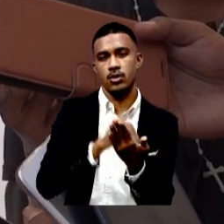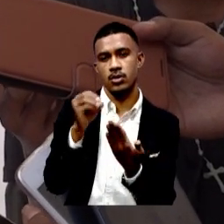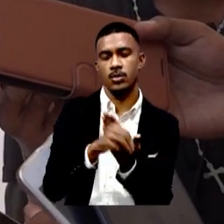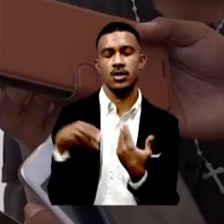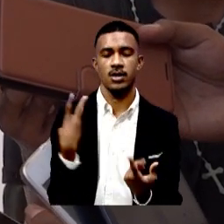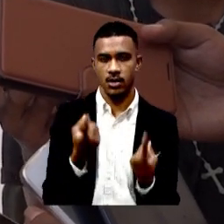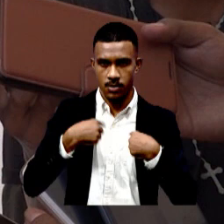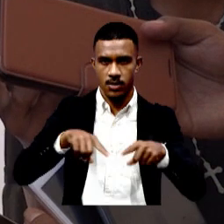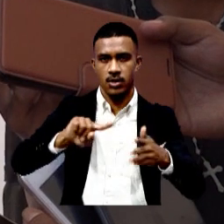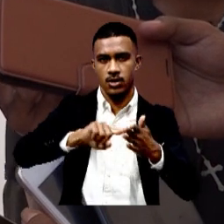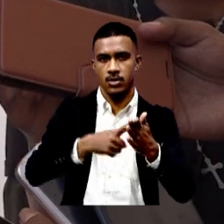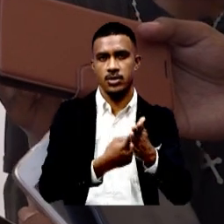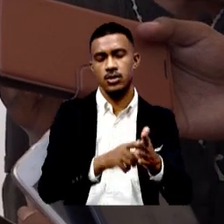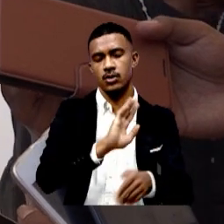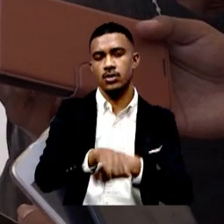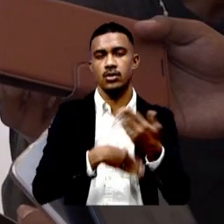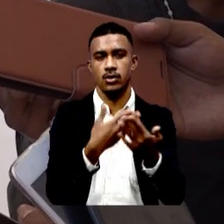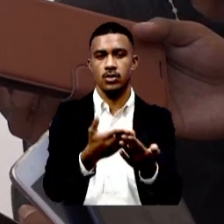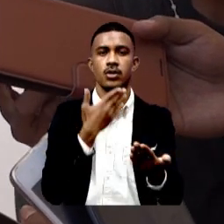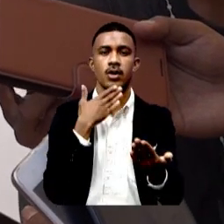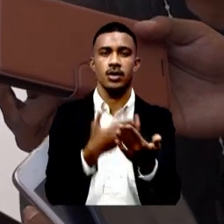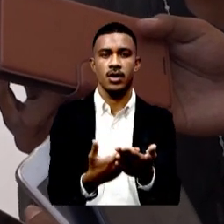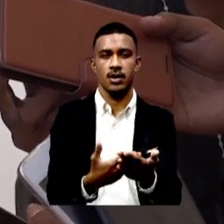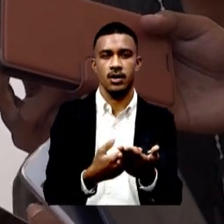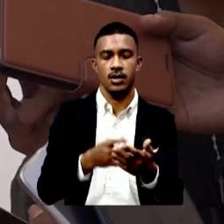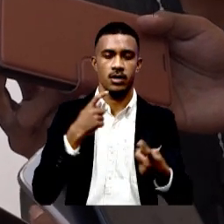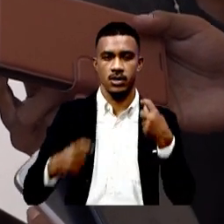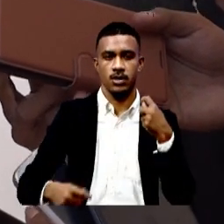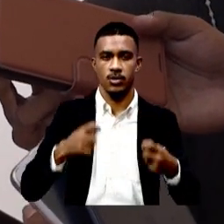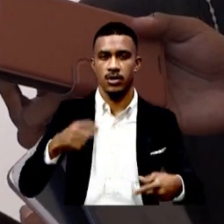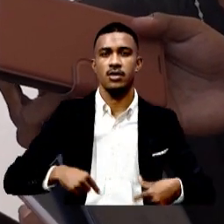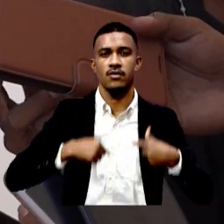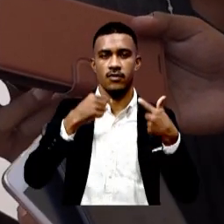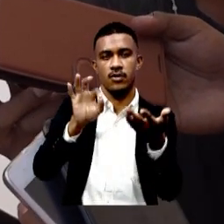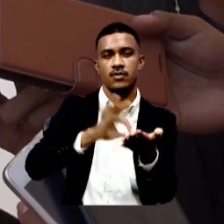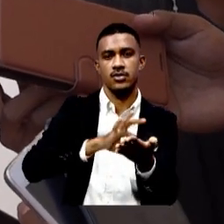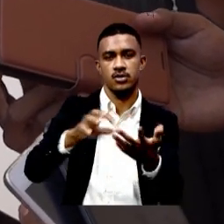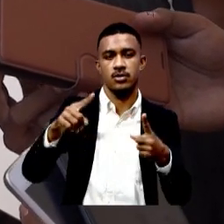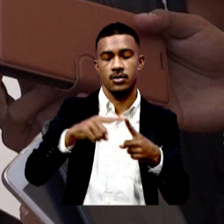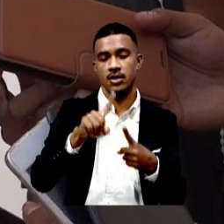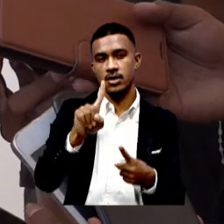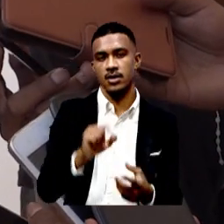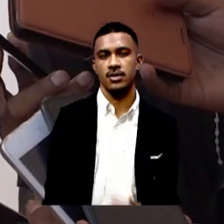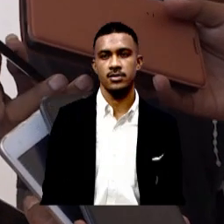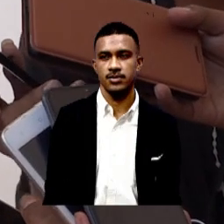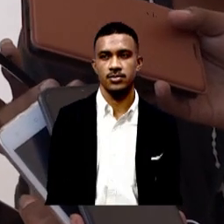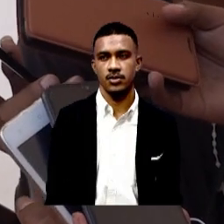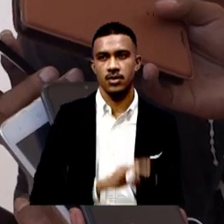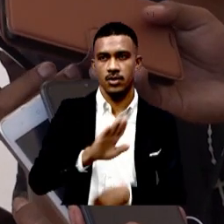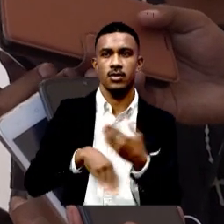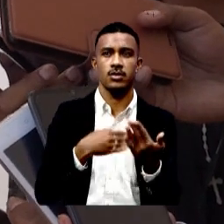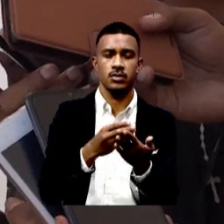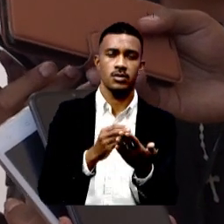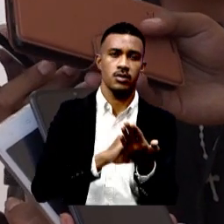ha ona ne se boto tu laudia se tribunal fo visto baide ne o se outubro outubro mais